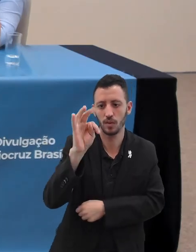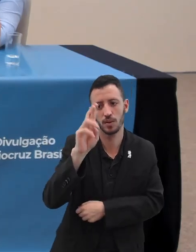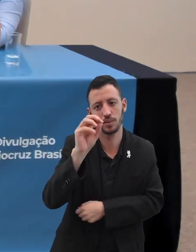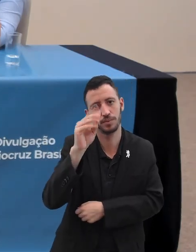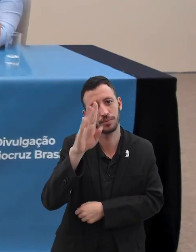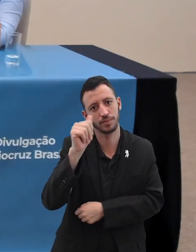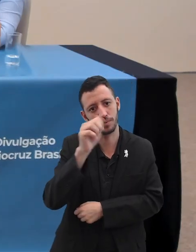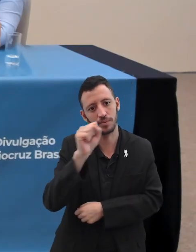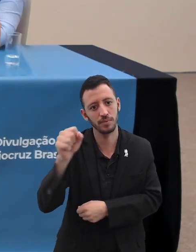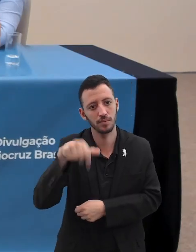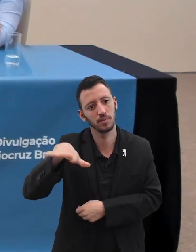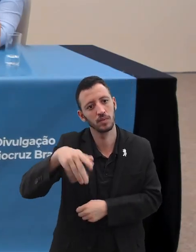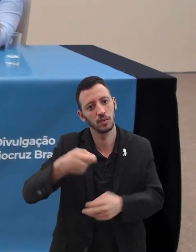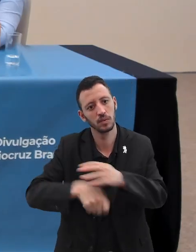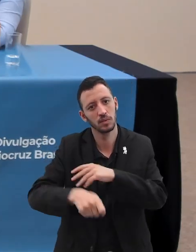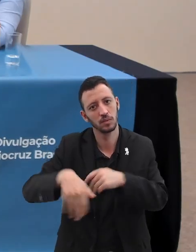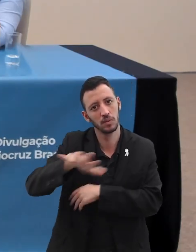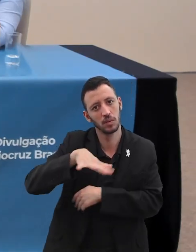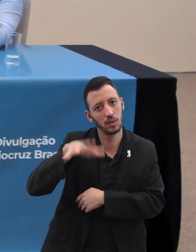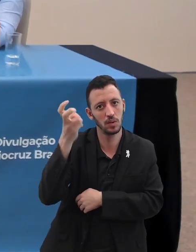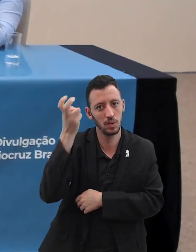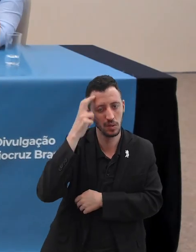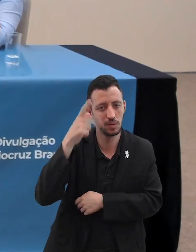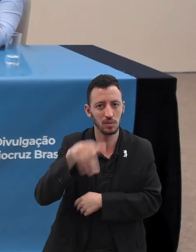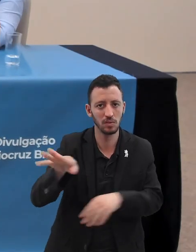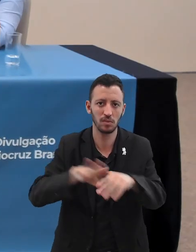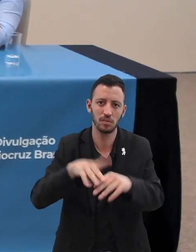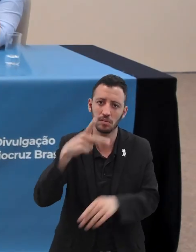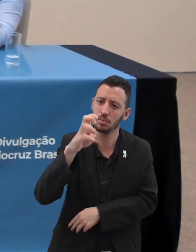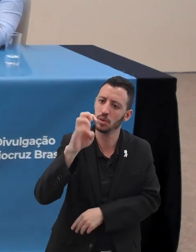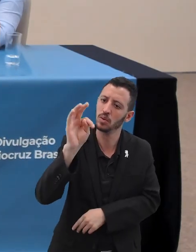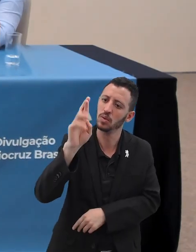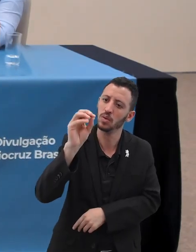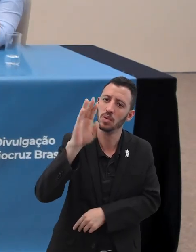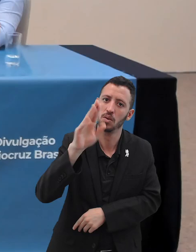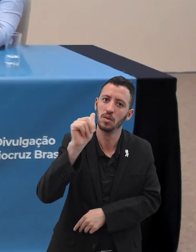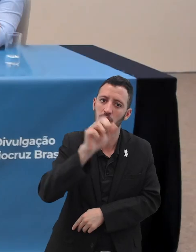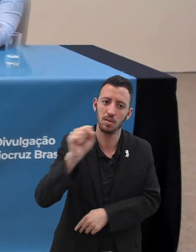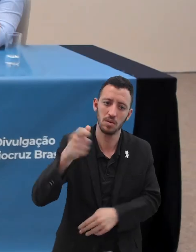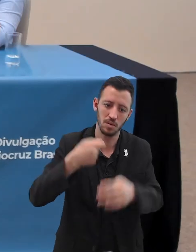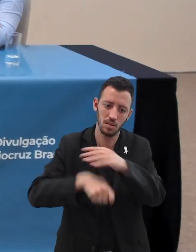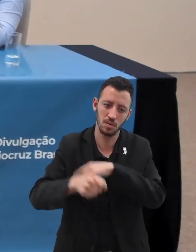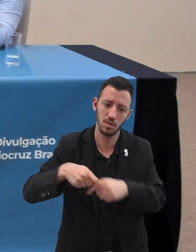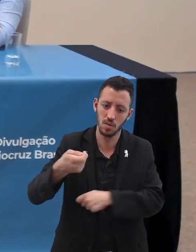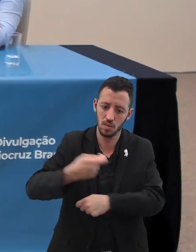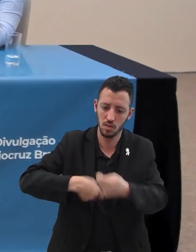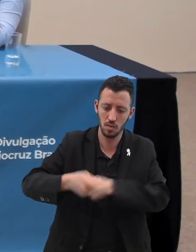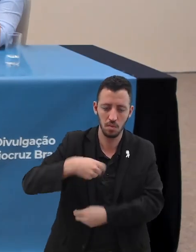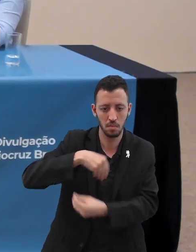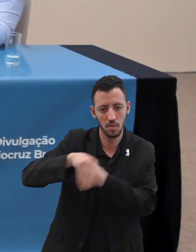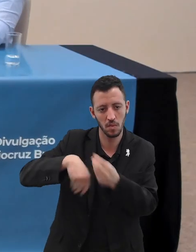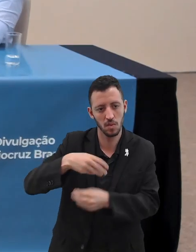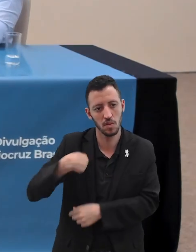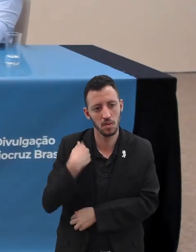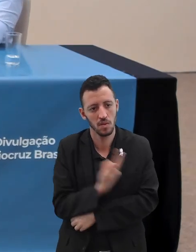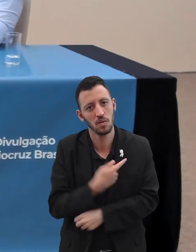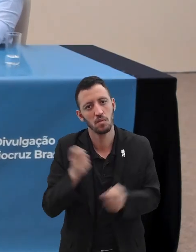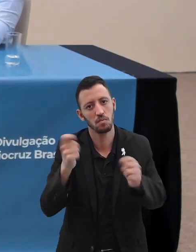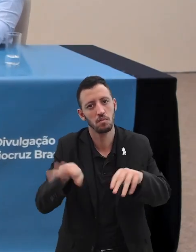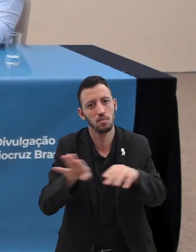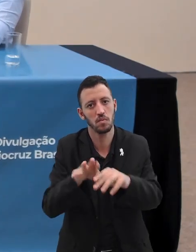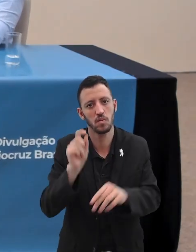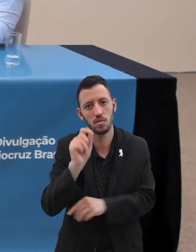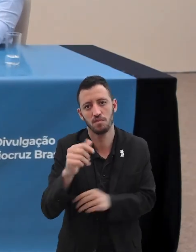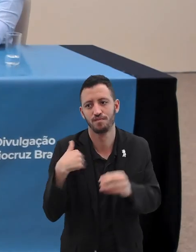financiou muito Ponto da Cultura, né, a Petrobras também é uma empresa, né, de economia mista, mas então nós não podemos,